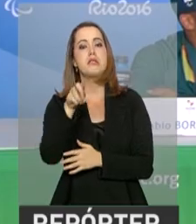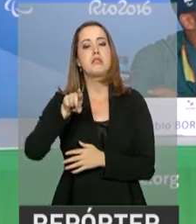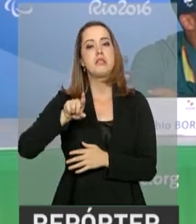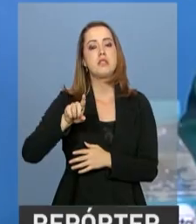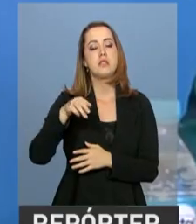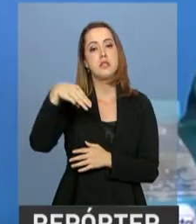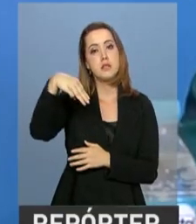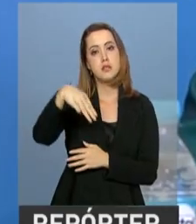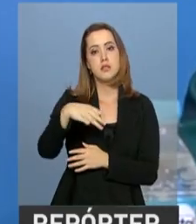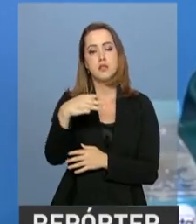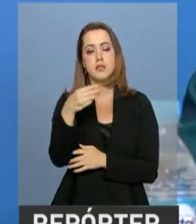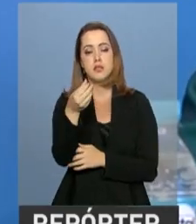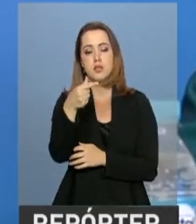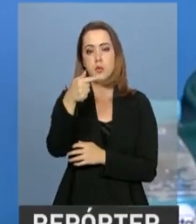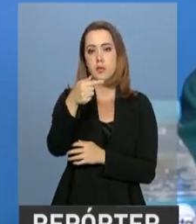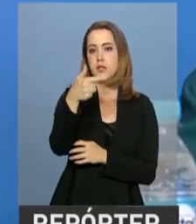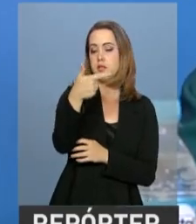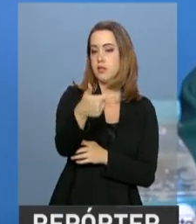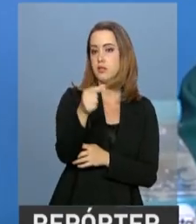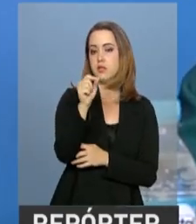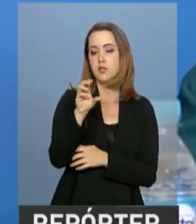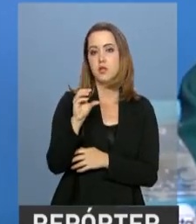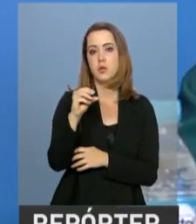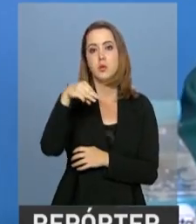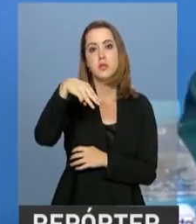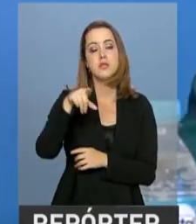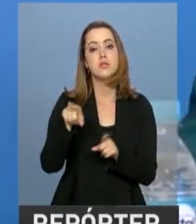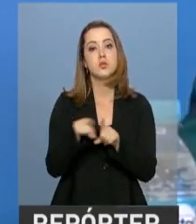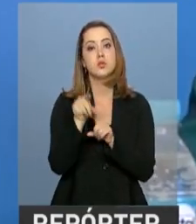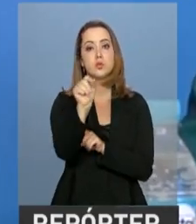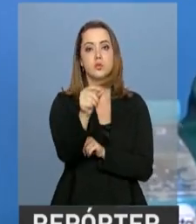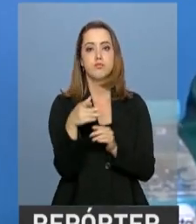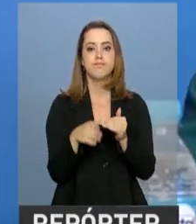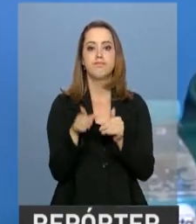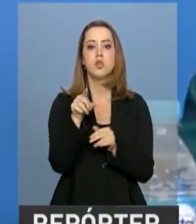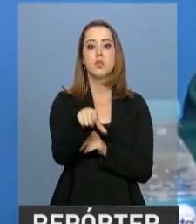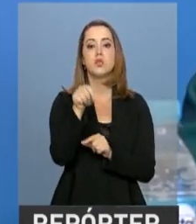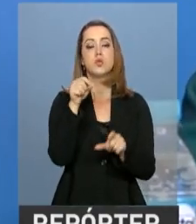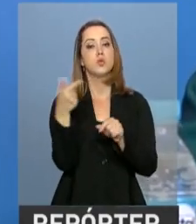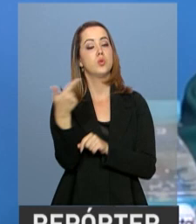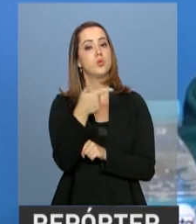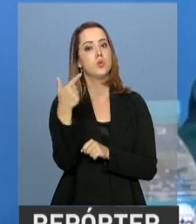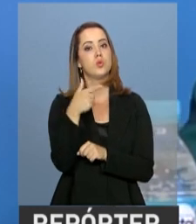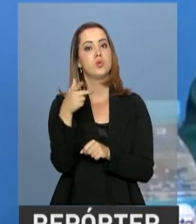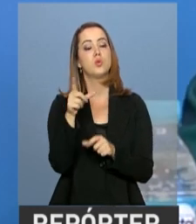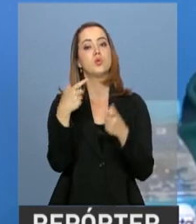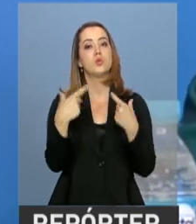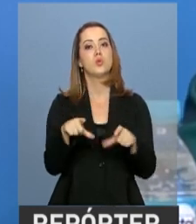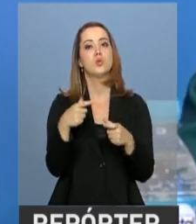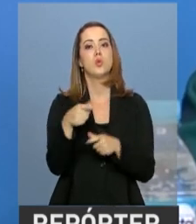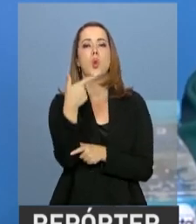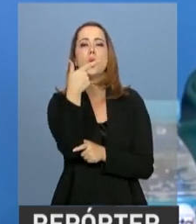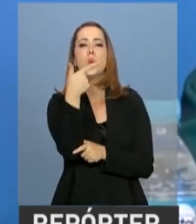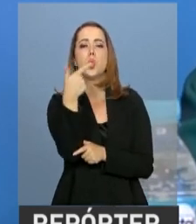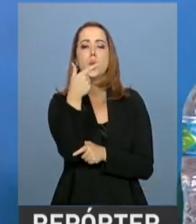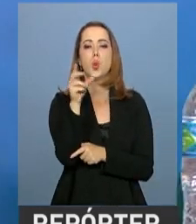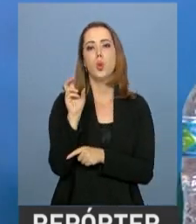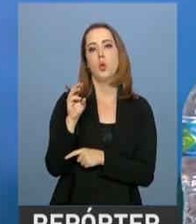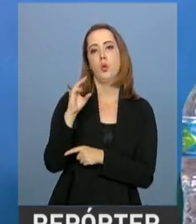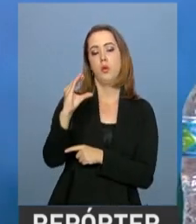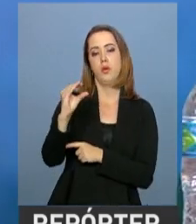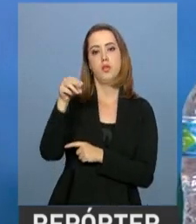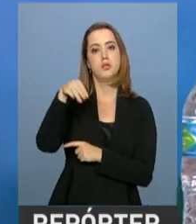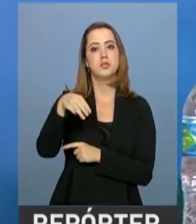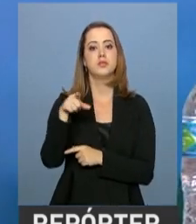cm no critério de desempate a segunda melhor marca ficou com o segundo lugar pela diferença de 2 cm